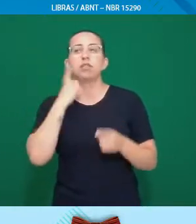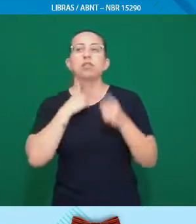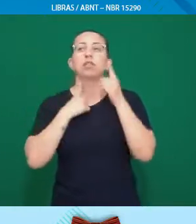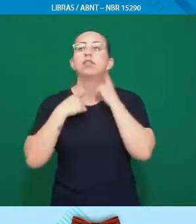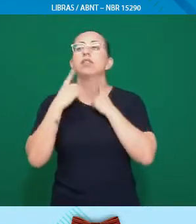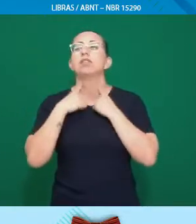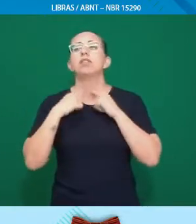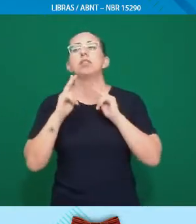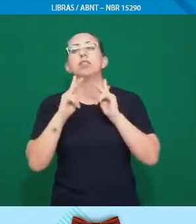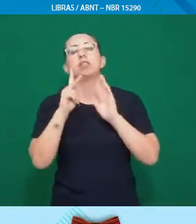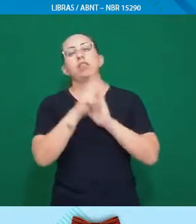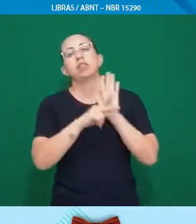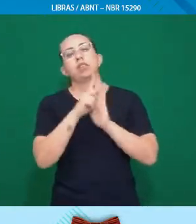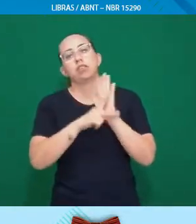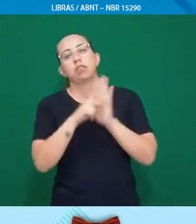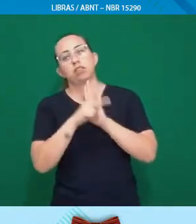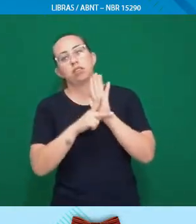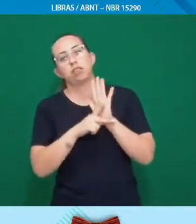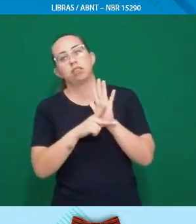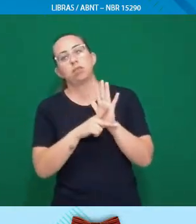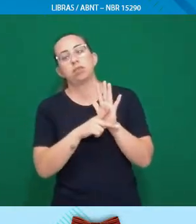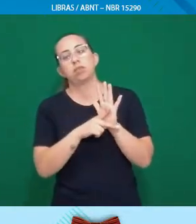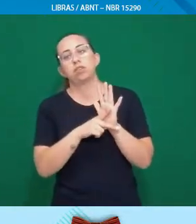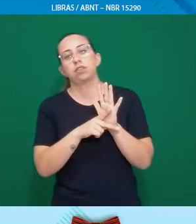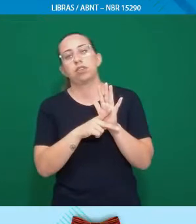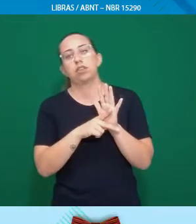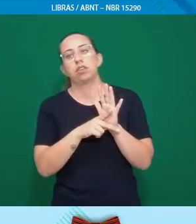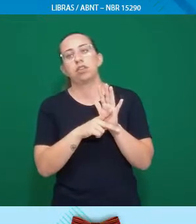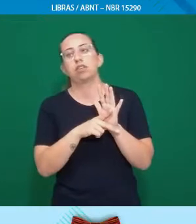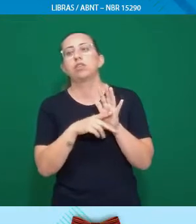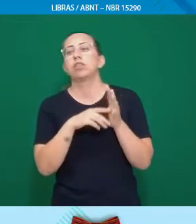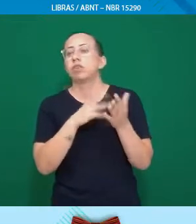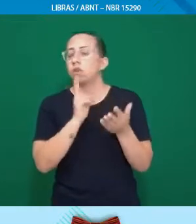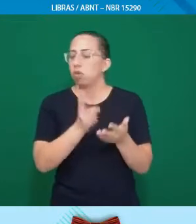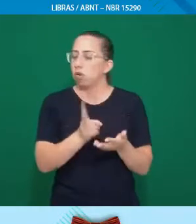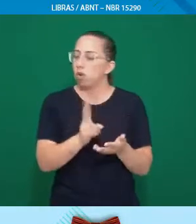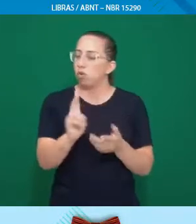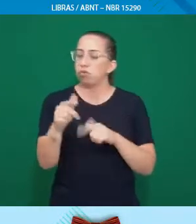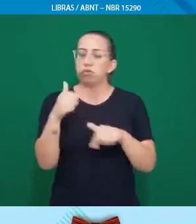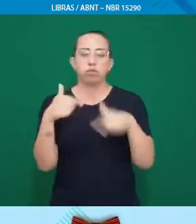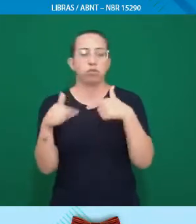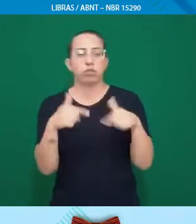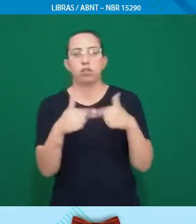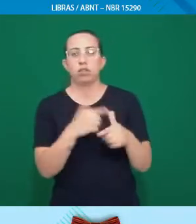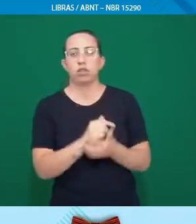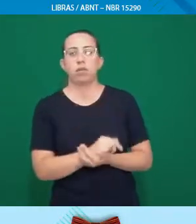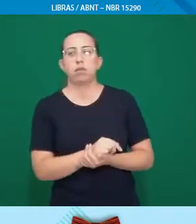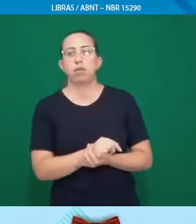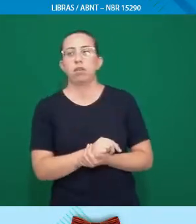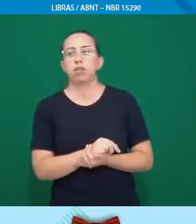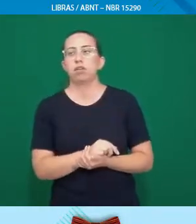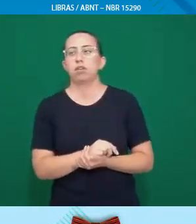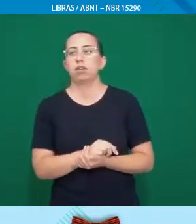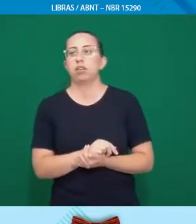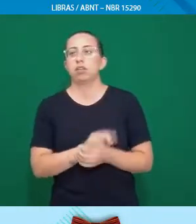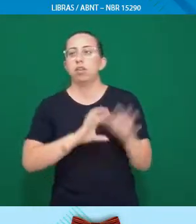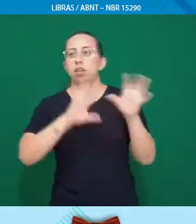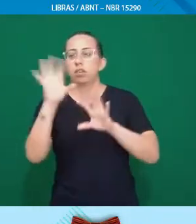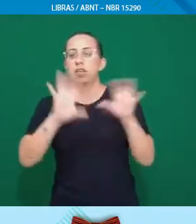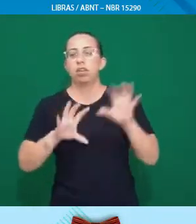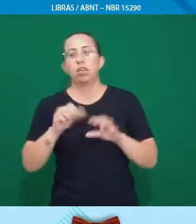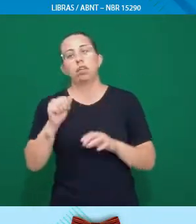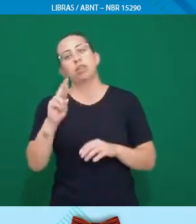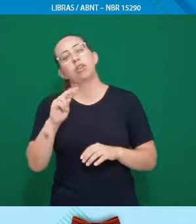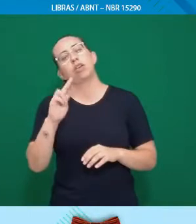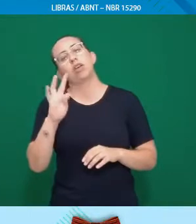sinceramente que os projetos que ficaram encaminhados para iniciar em novos projetos que nós pretendíamos trabalhar na área da do